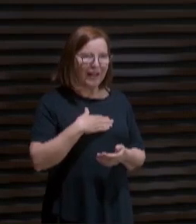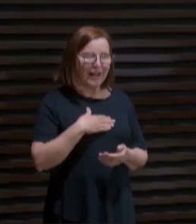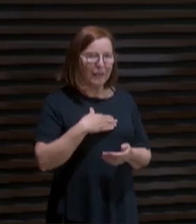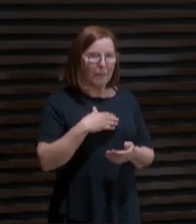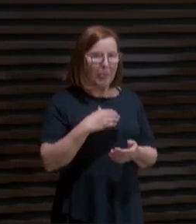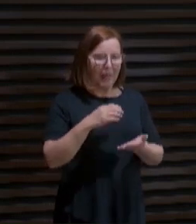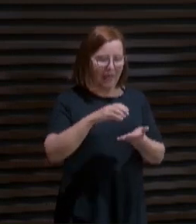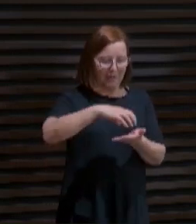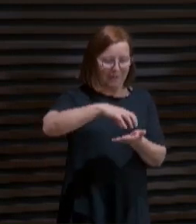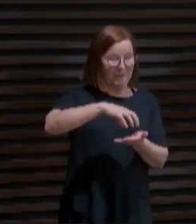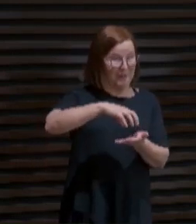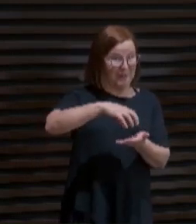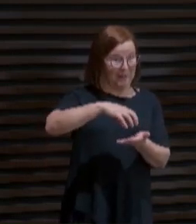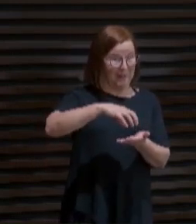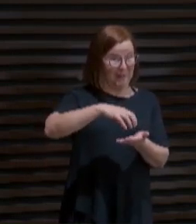pudim.